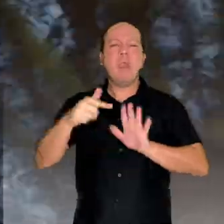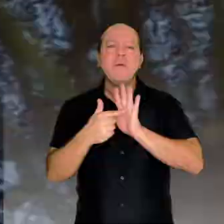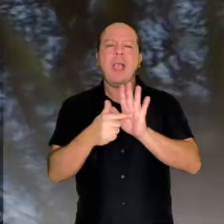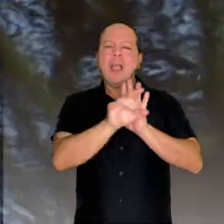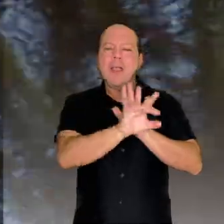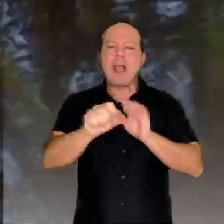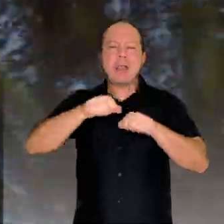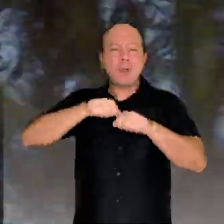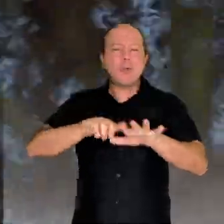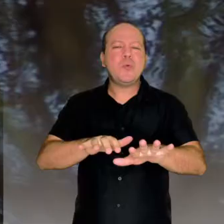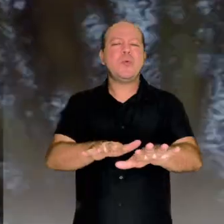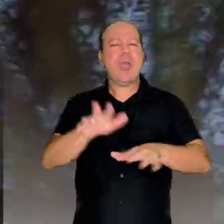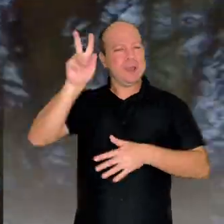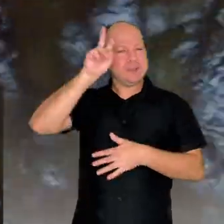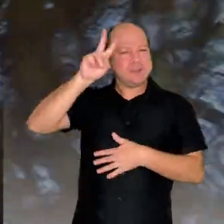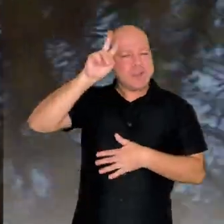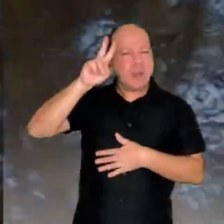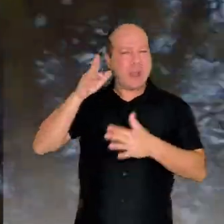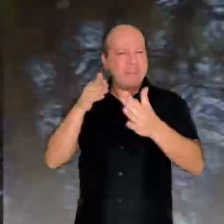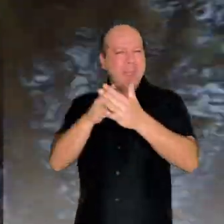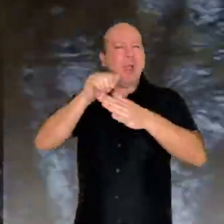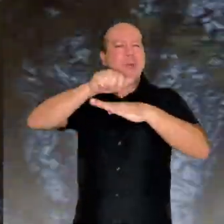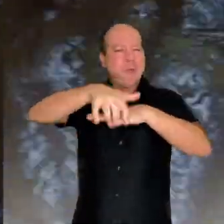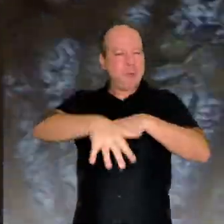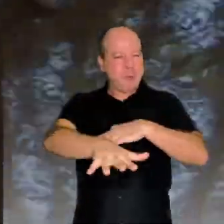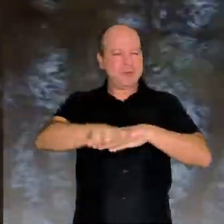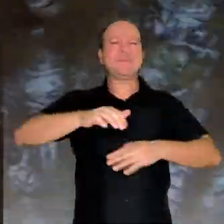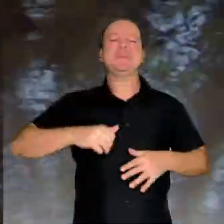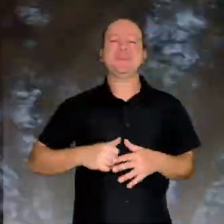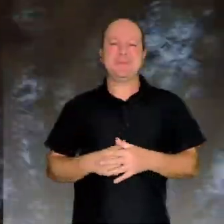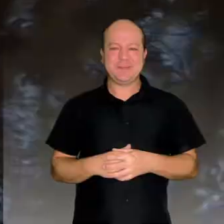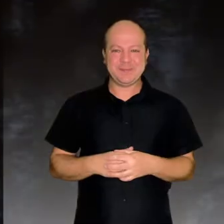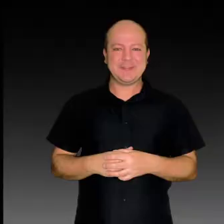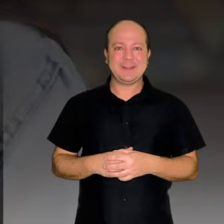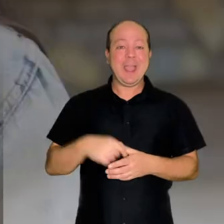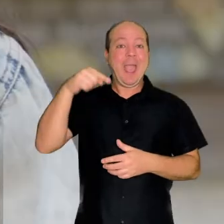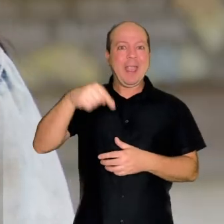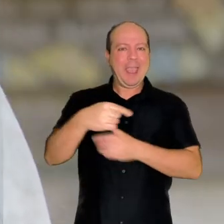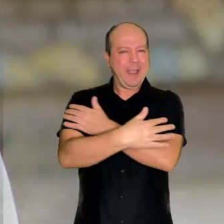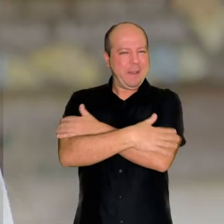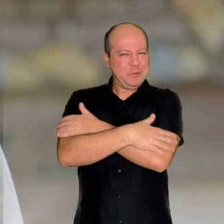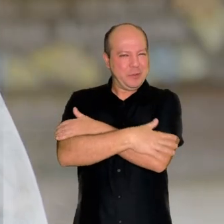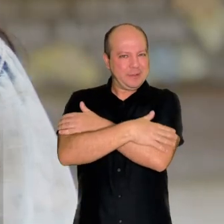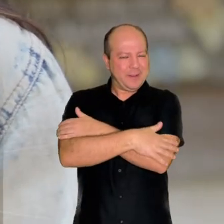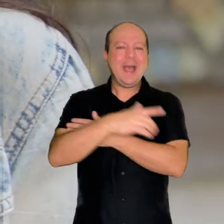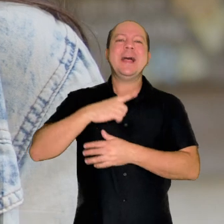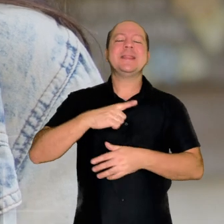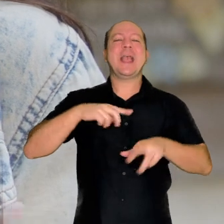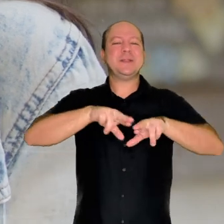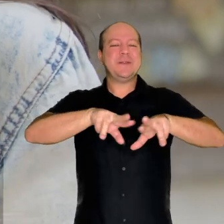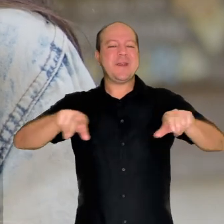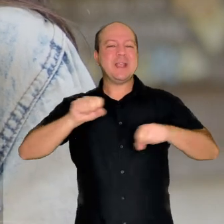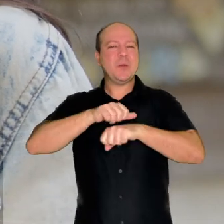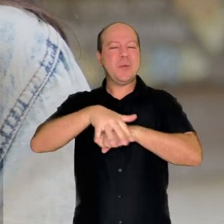revelando que cada nascente carrega uma história que ultrapassa fronteiras. Aqui em Campos do Jordão, a gente